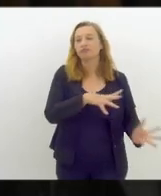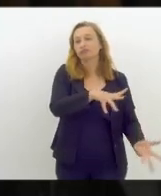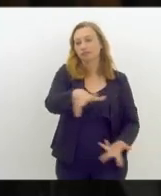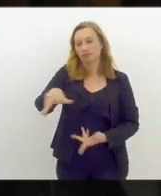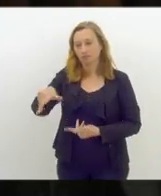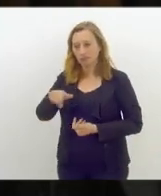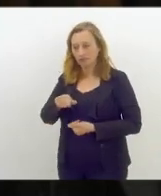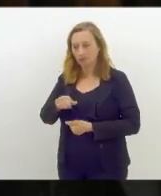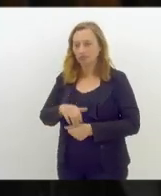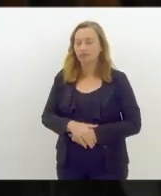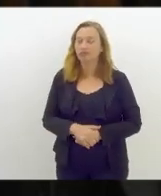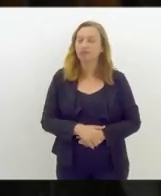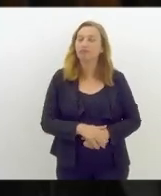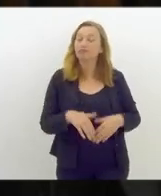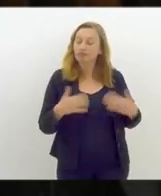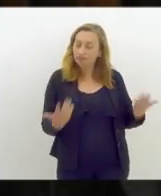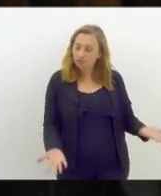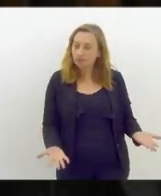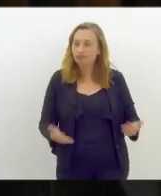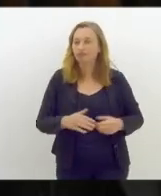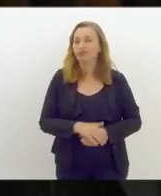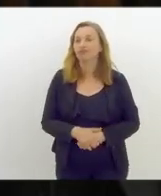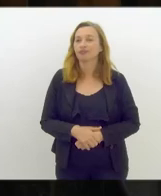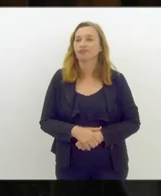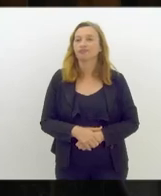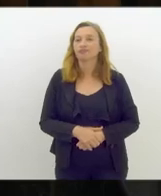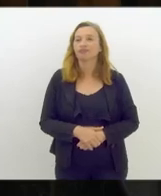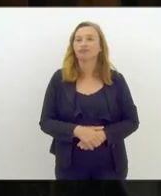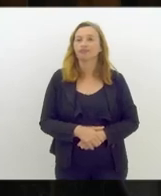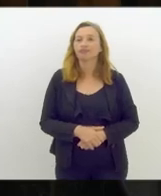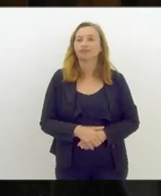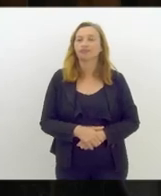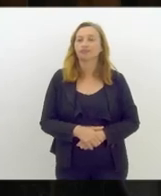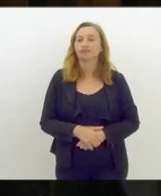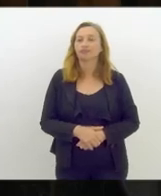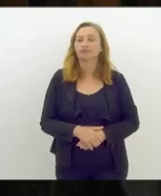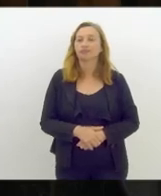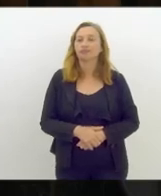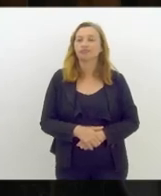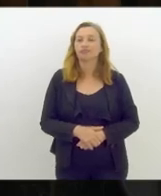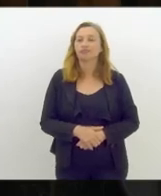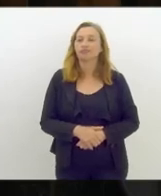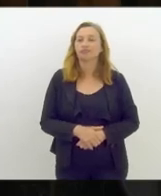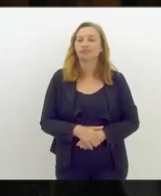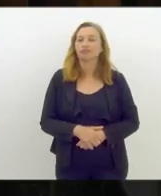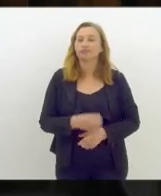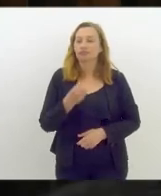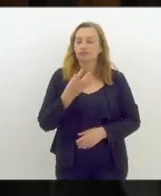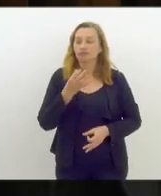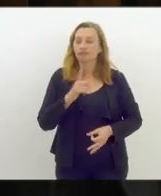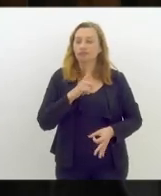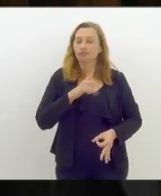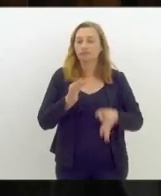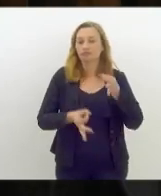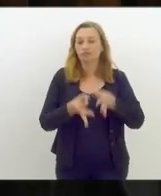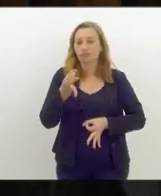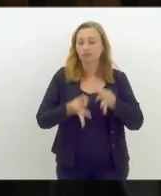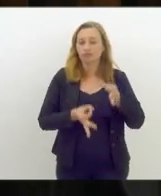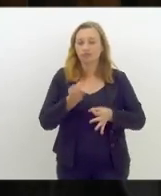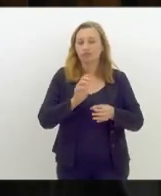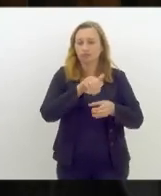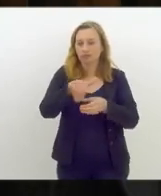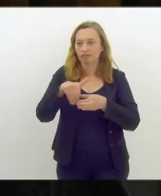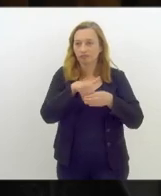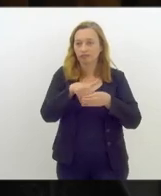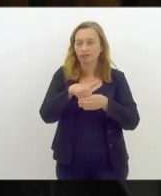internacional. Então, esse é o dado positivo da gente ter uma justiça eleitoral